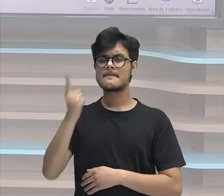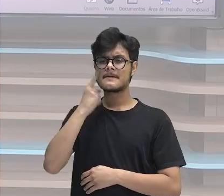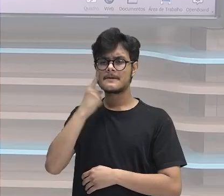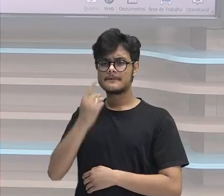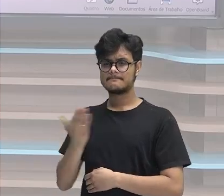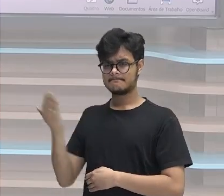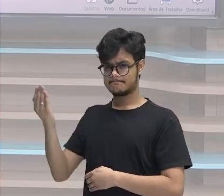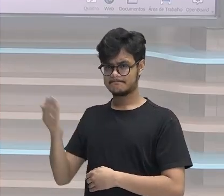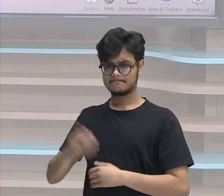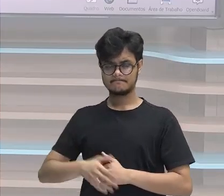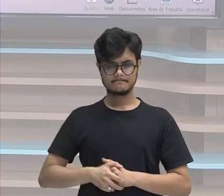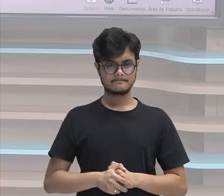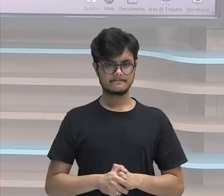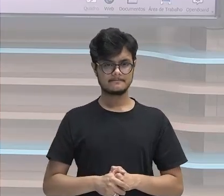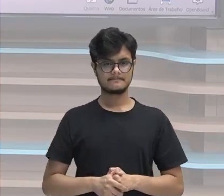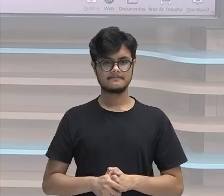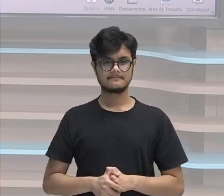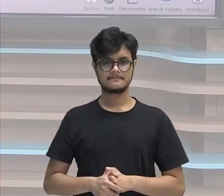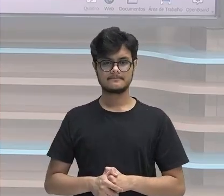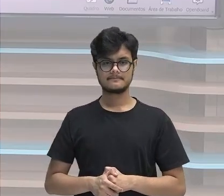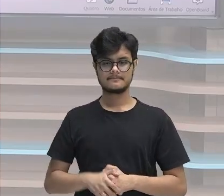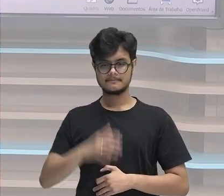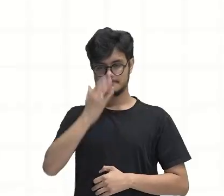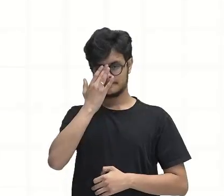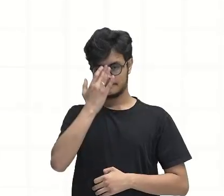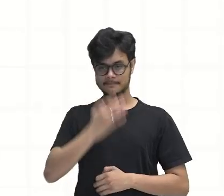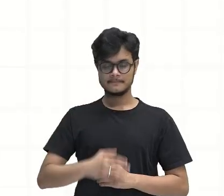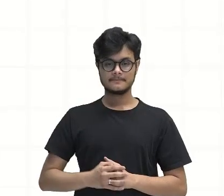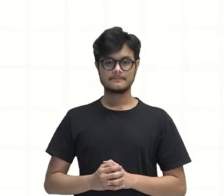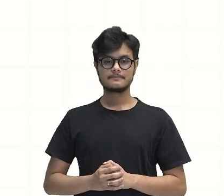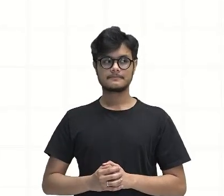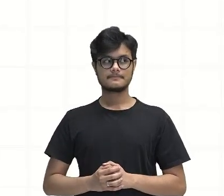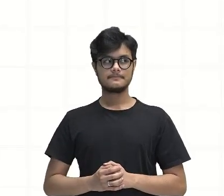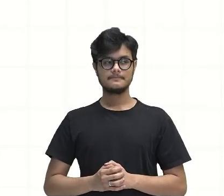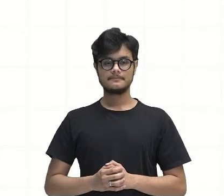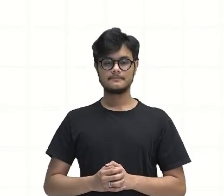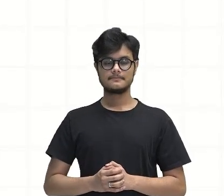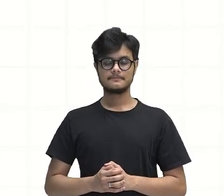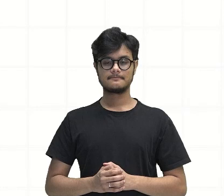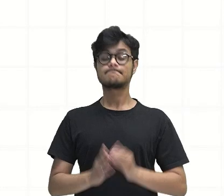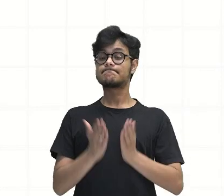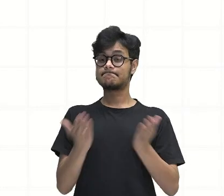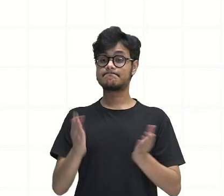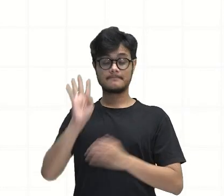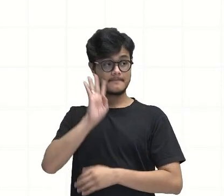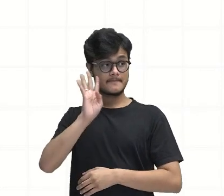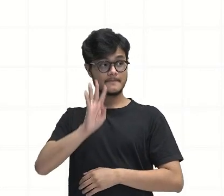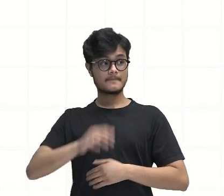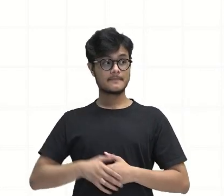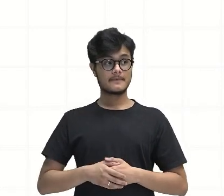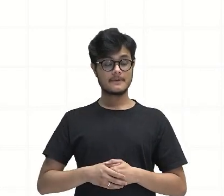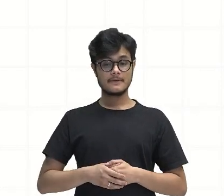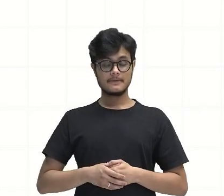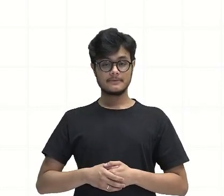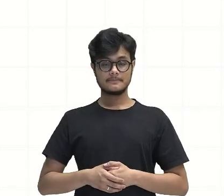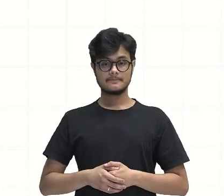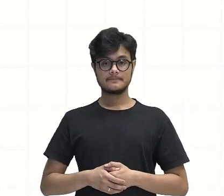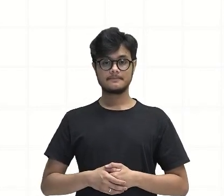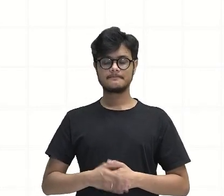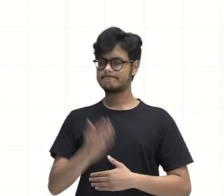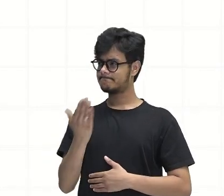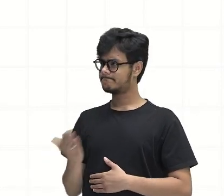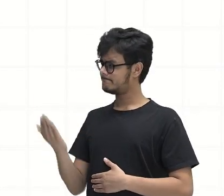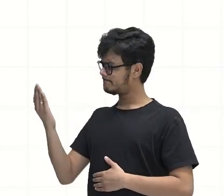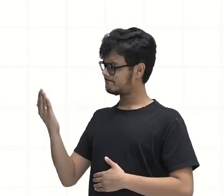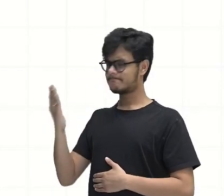tela, né, a resolução desse problema. Então, muito bem. Vamos